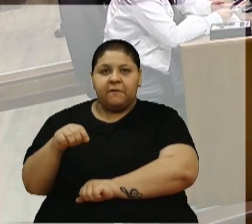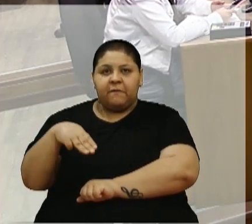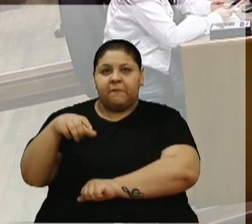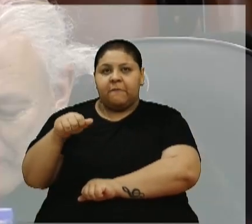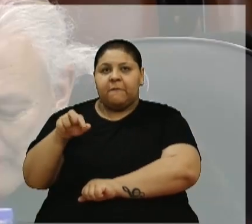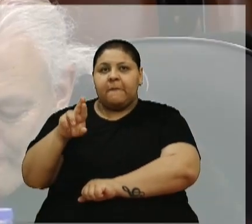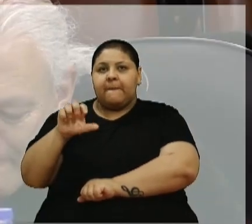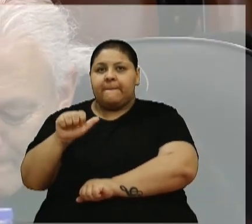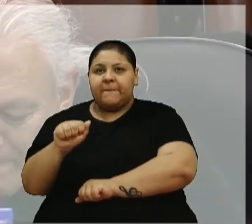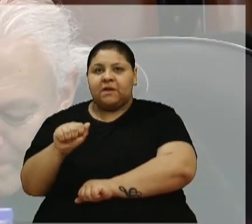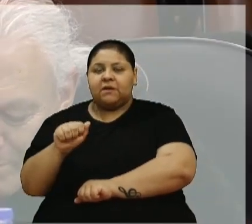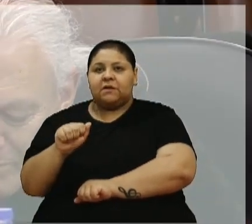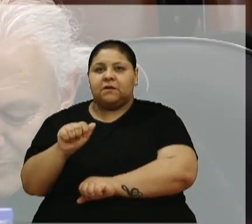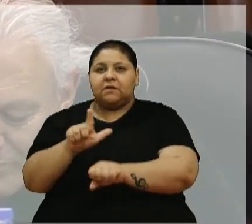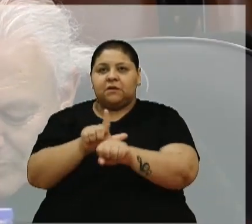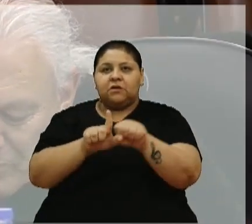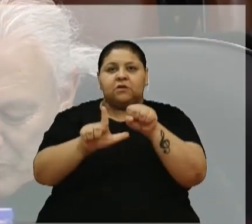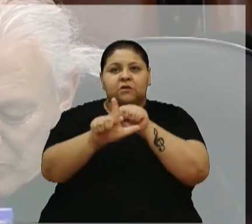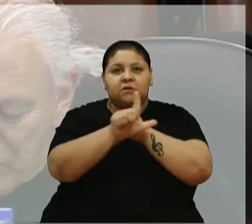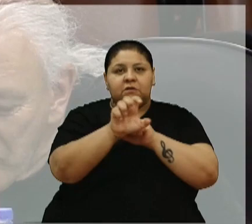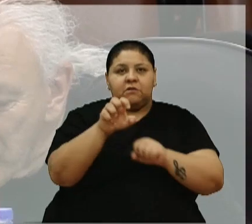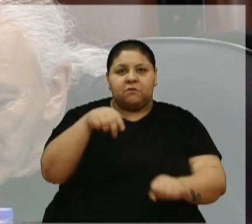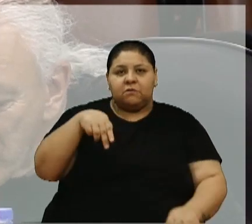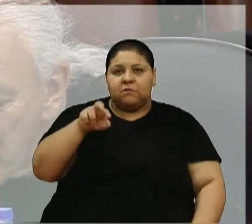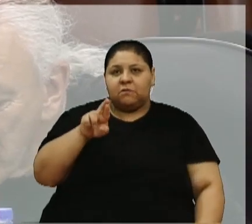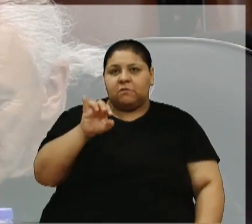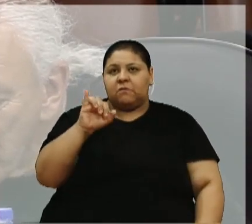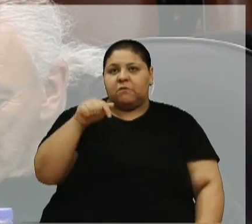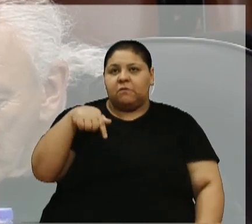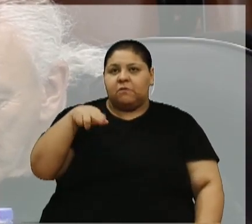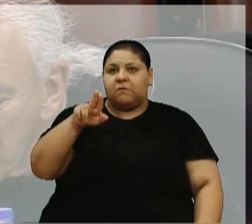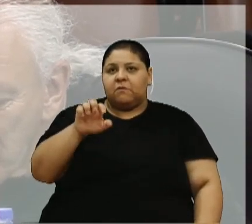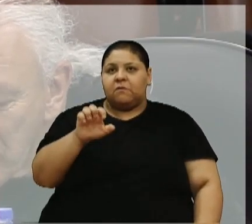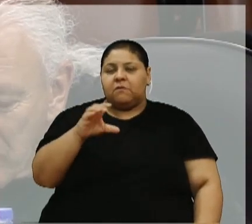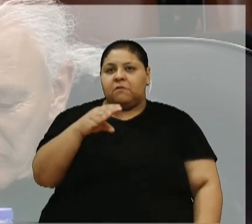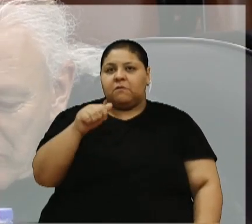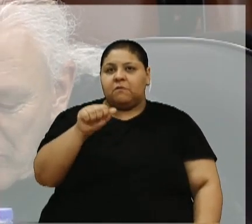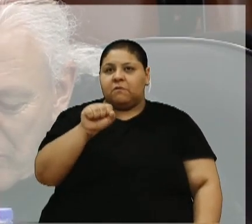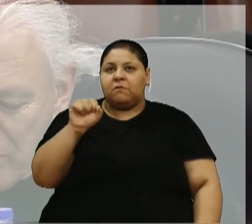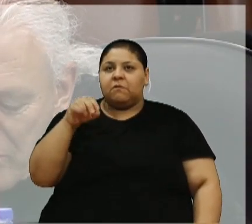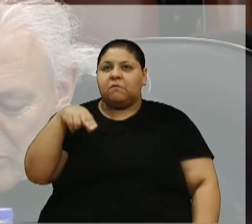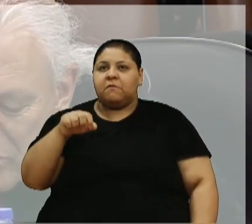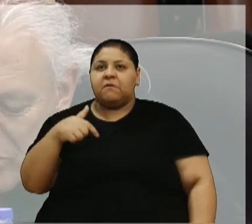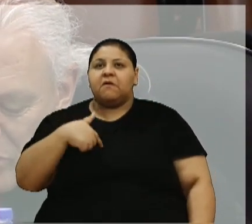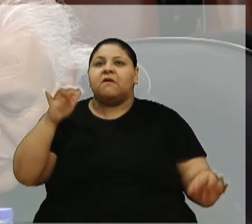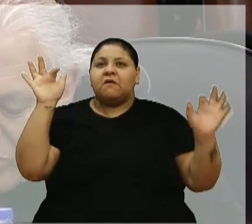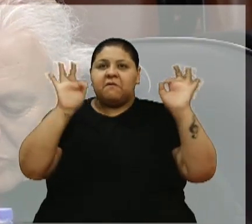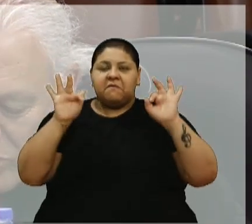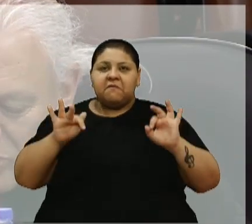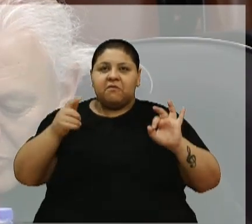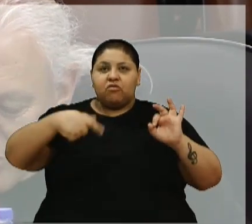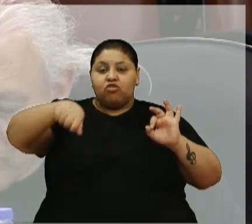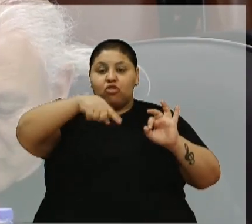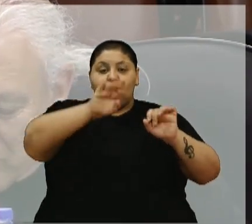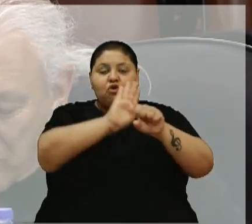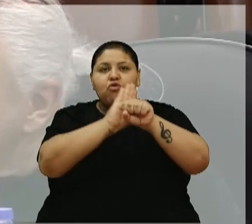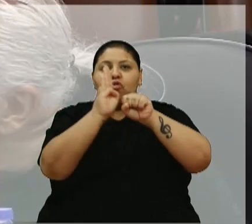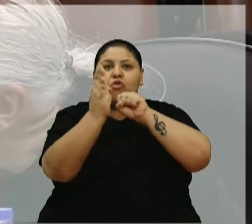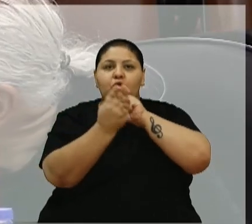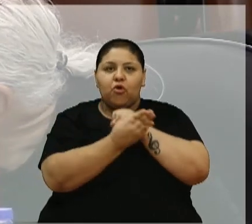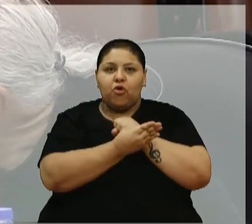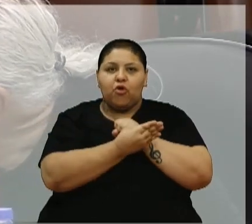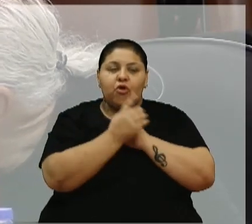Loteamento Henrique Cassini, no Cristo Redentor. Eu fico feliz no nosso bairro, Solange. A Solange,